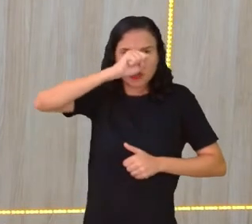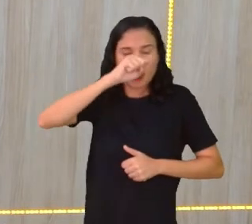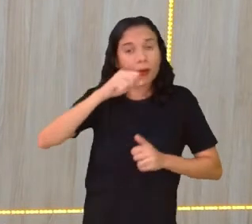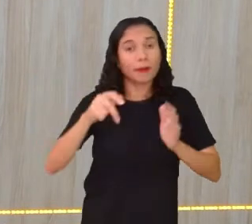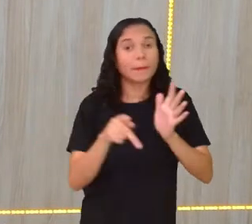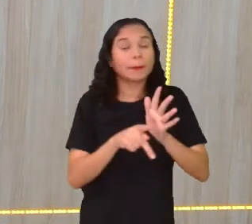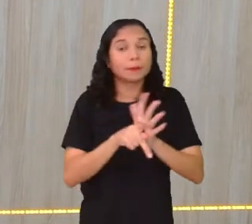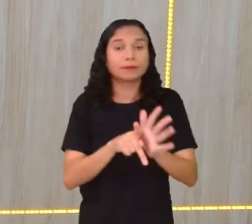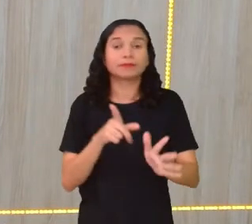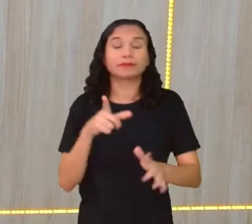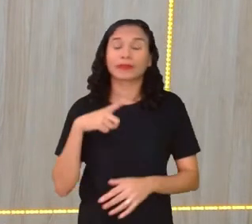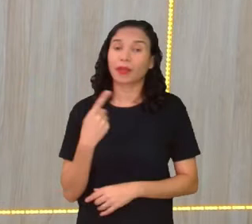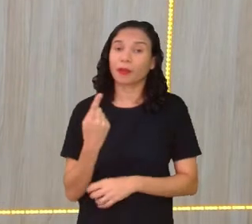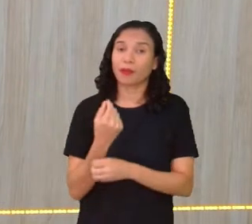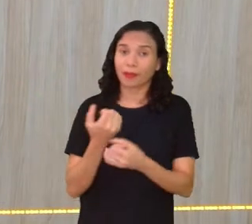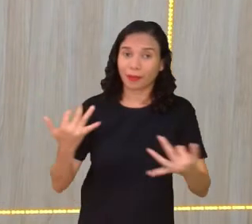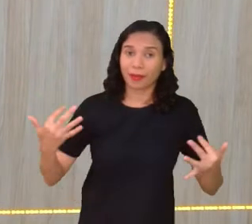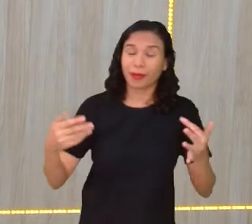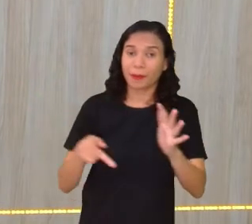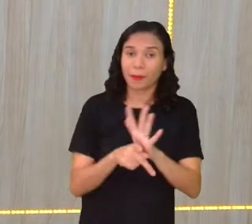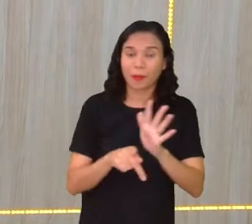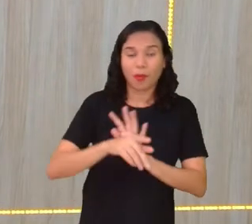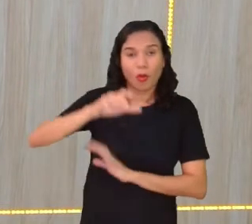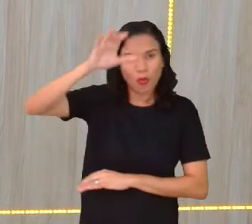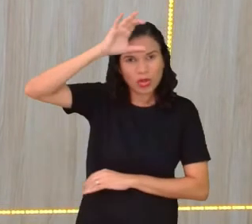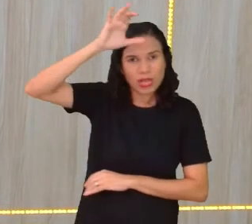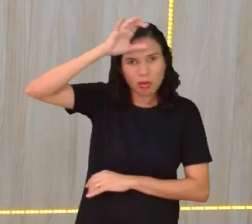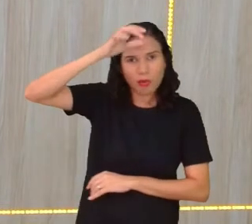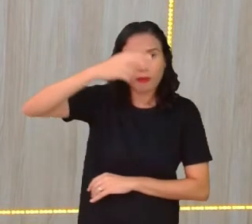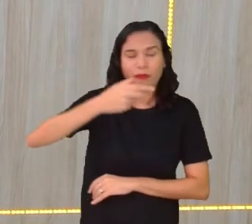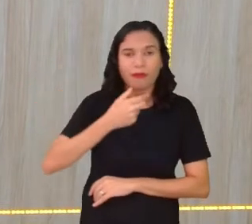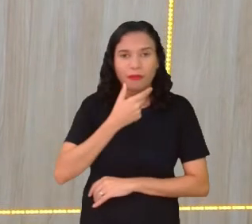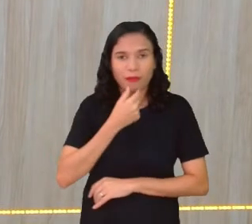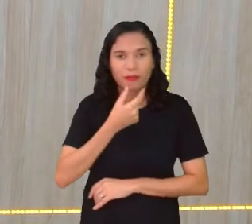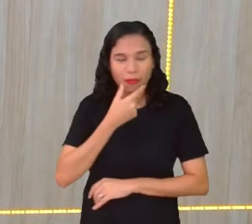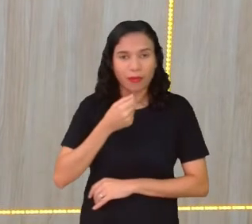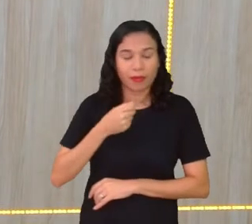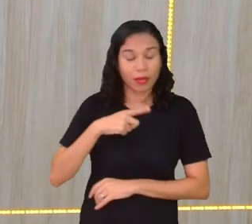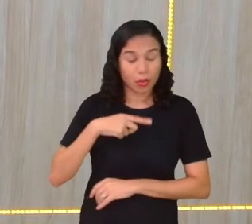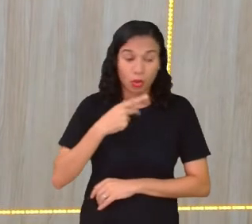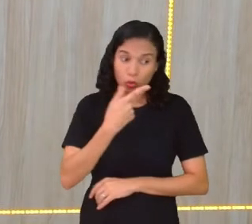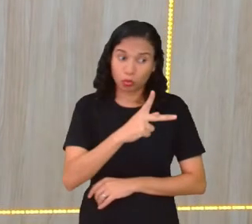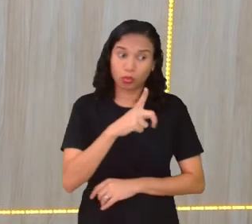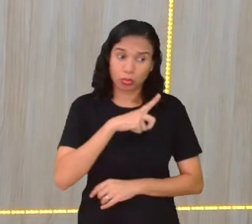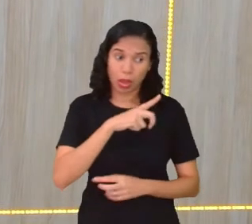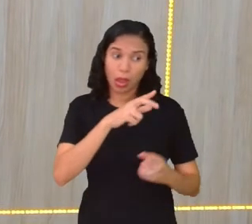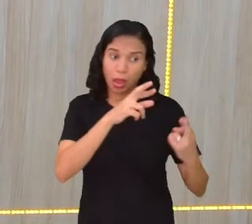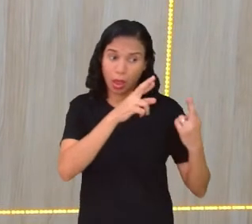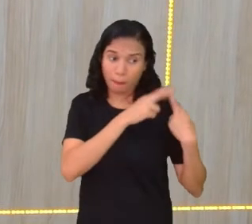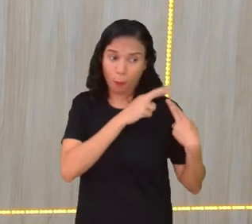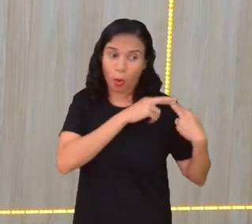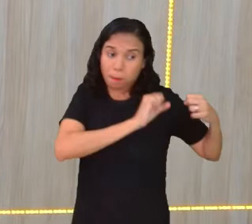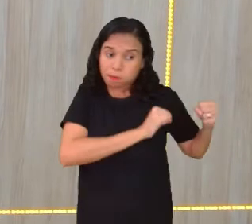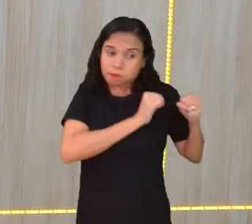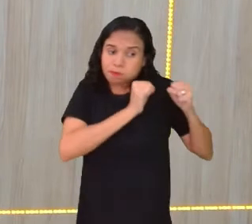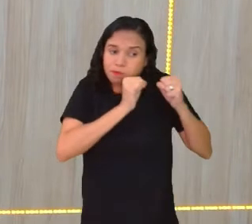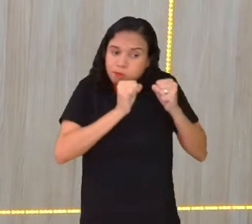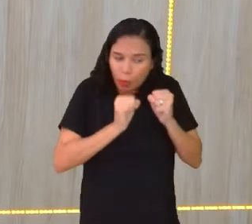das coisas, né, que o tio do Homem-Aranha diz para ele, né, ó, você tem grandes poderes, né, grandes poderes trazem